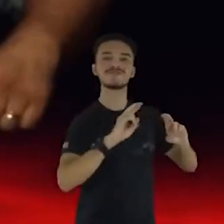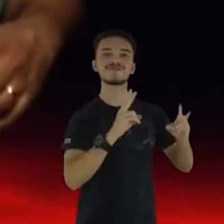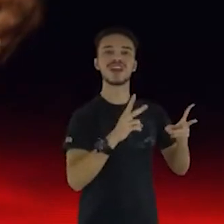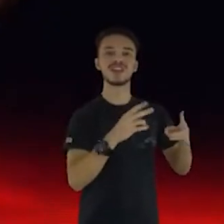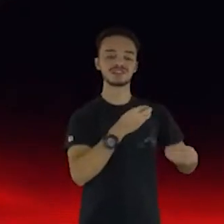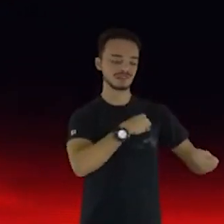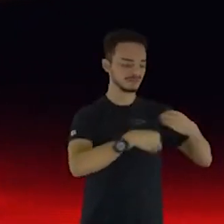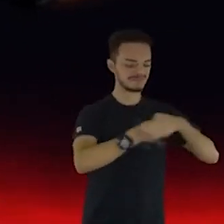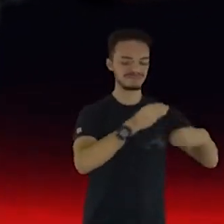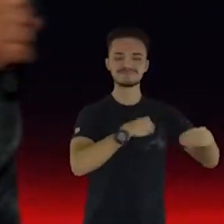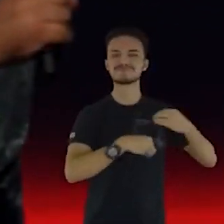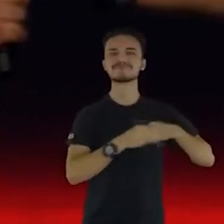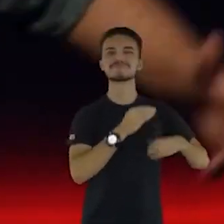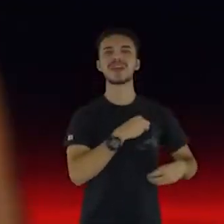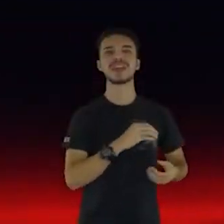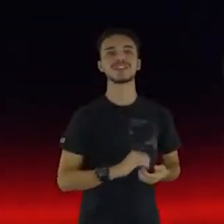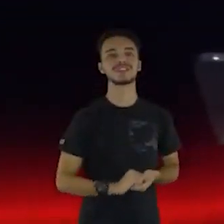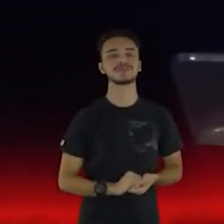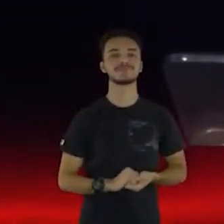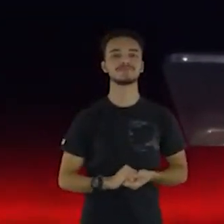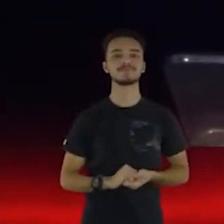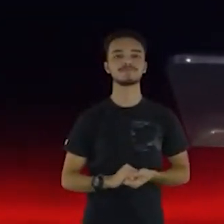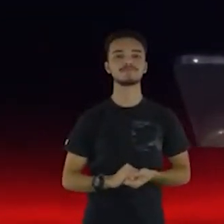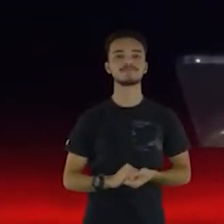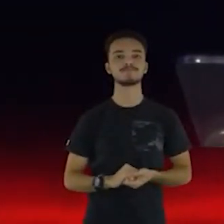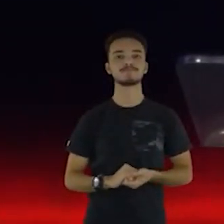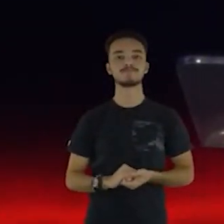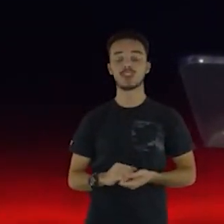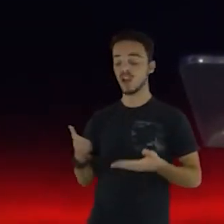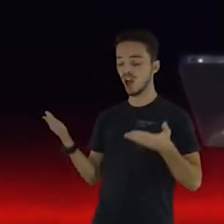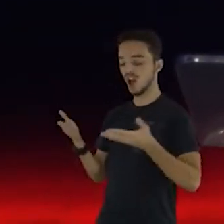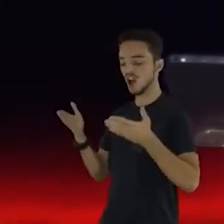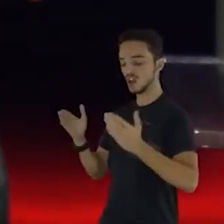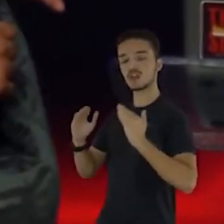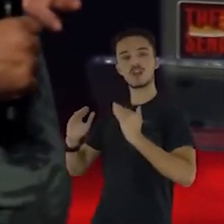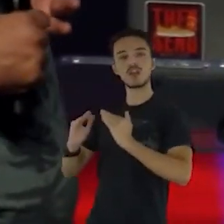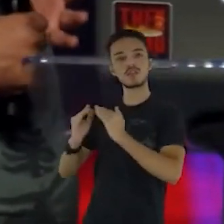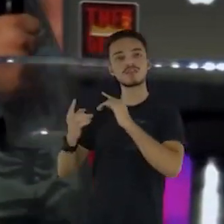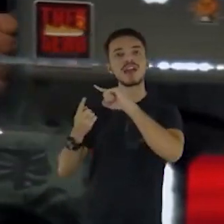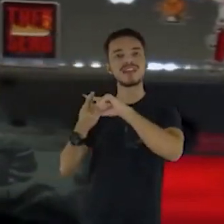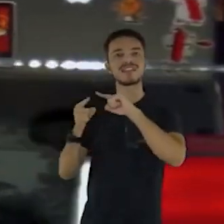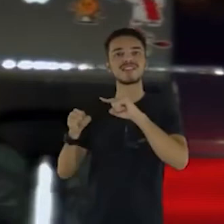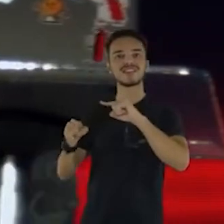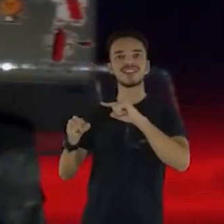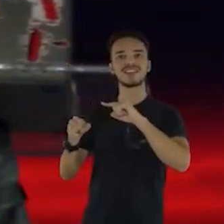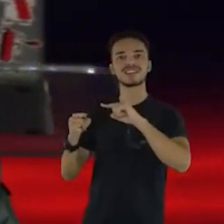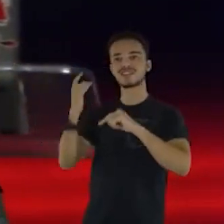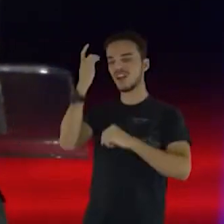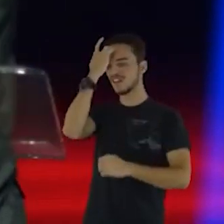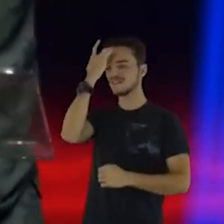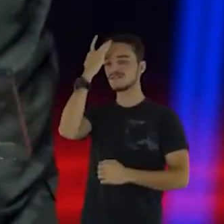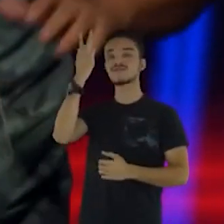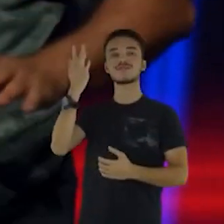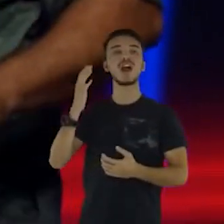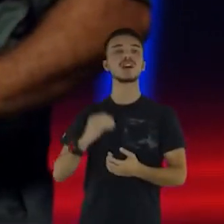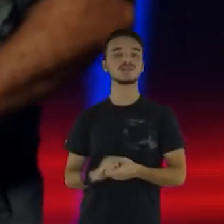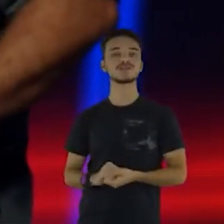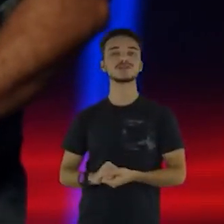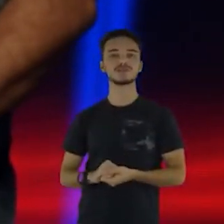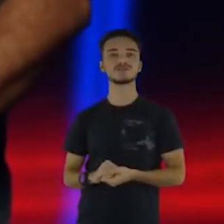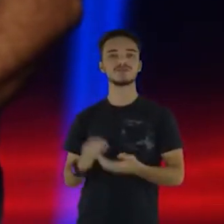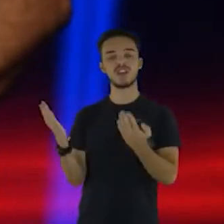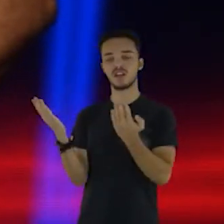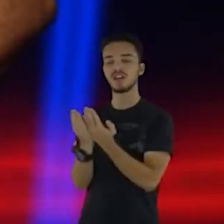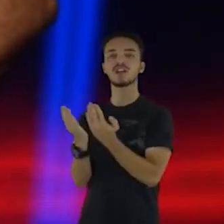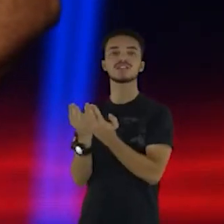Porque aqui na igreja é muito fácil ser cristão, aqui na igreja é muito fácil se passar por cristão,